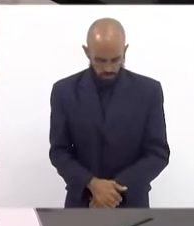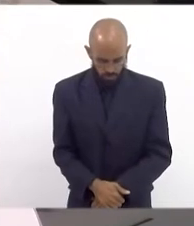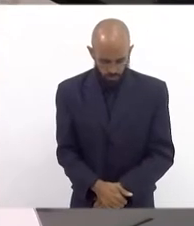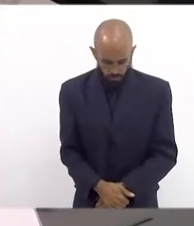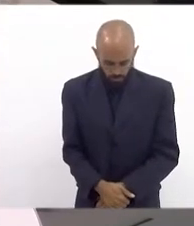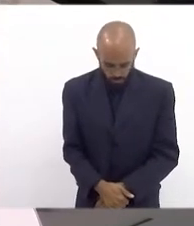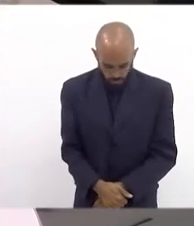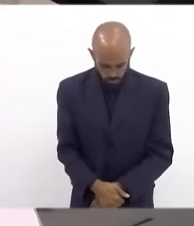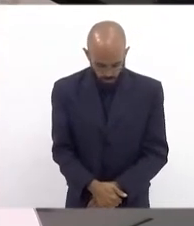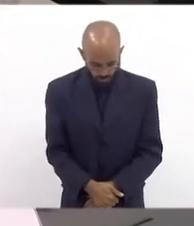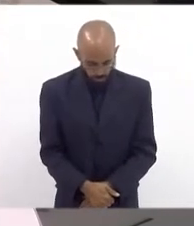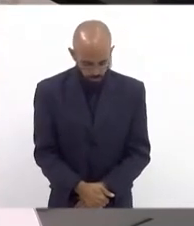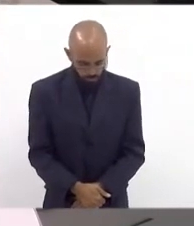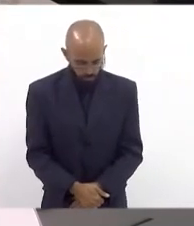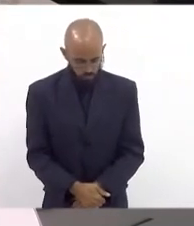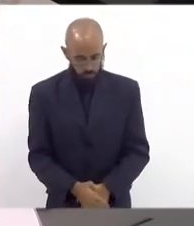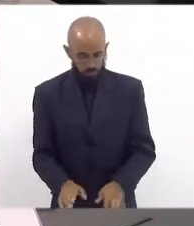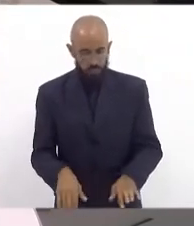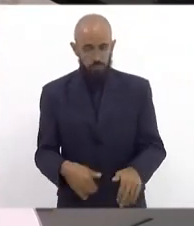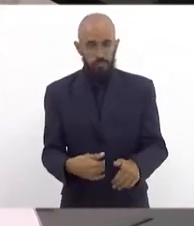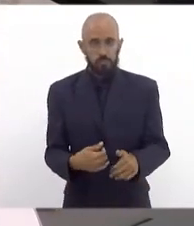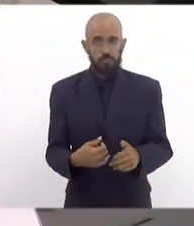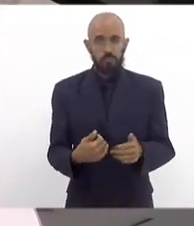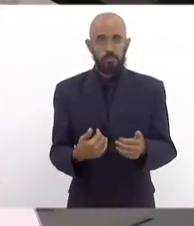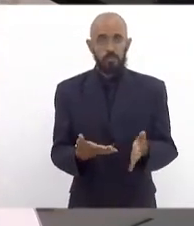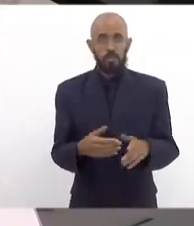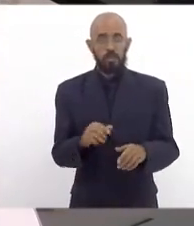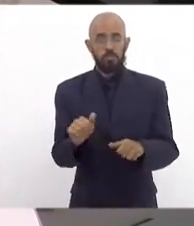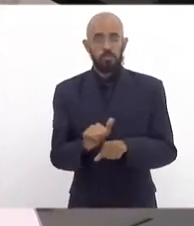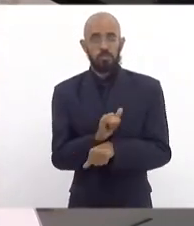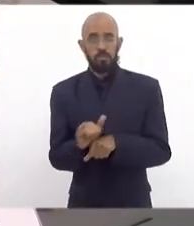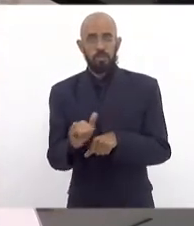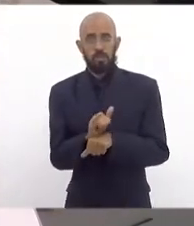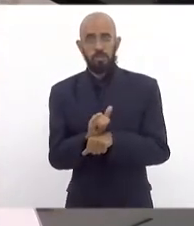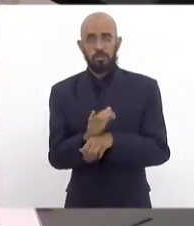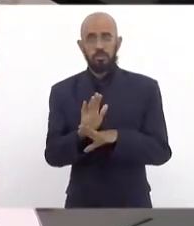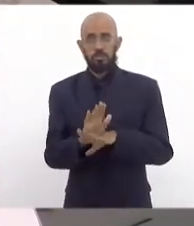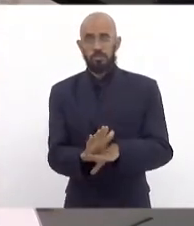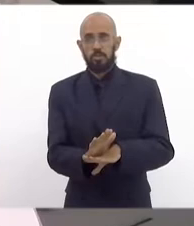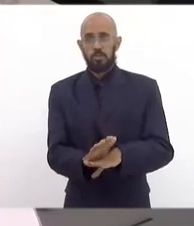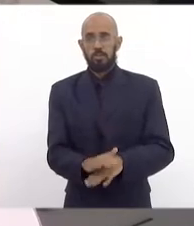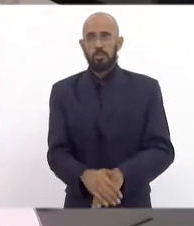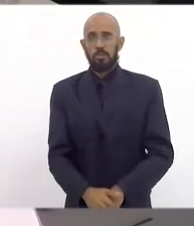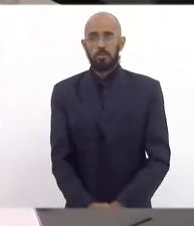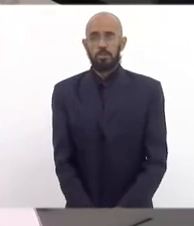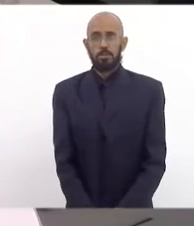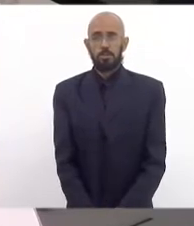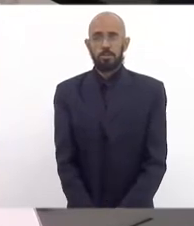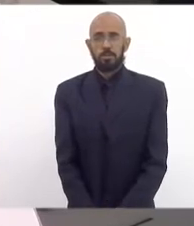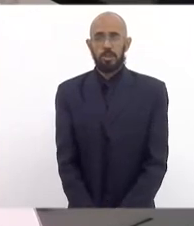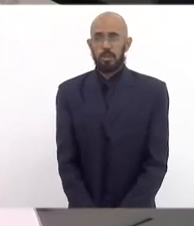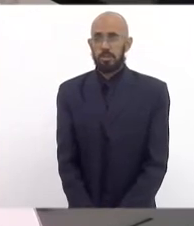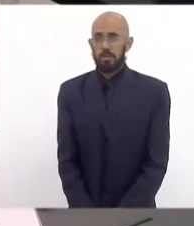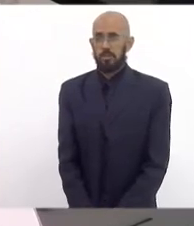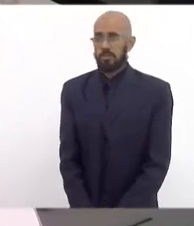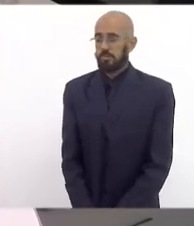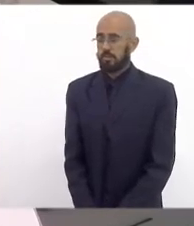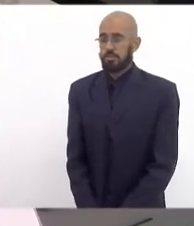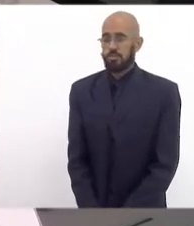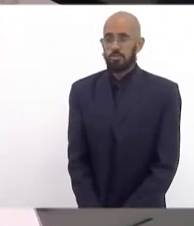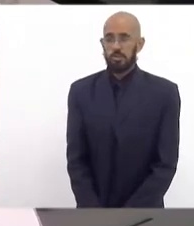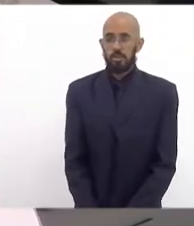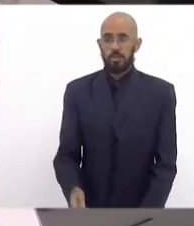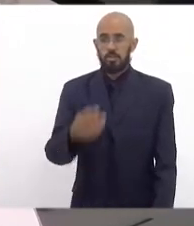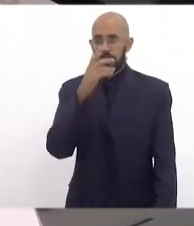era uma forma de como eles me ajudar ele estarem comprando a lei e isso é a